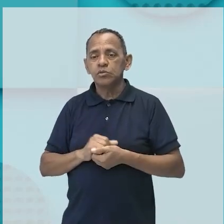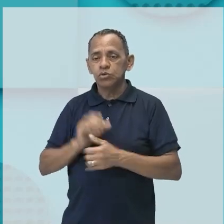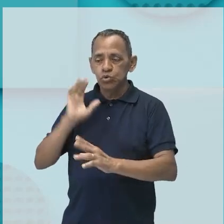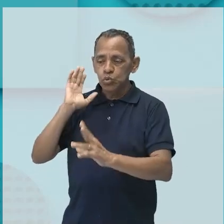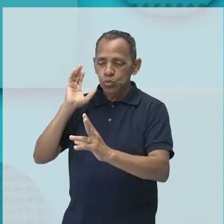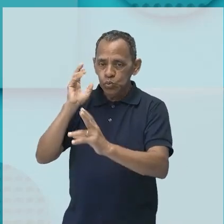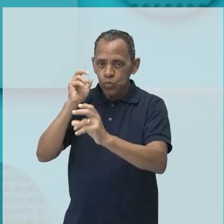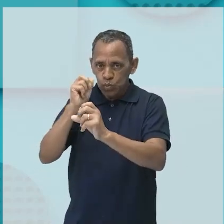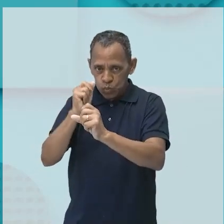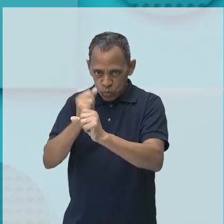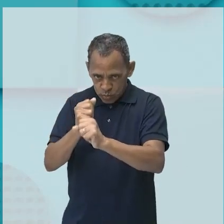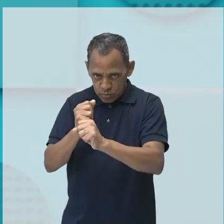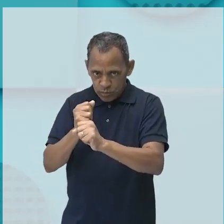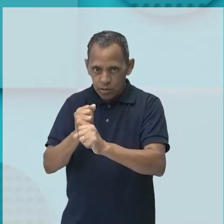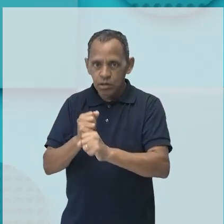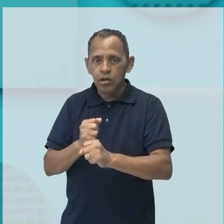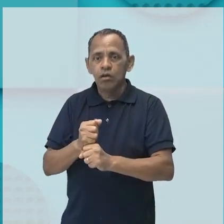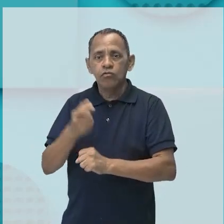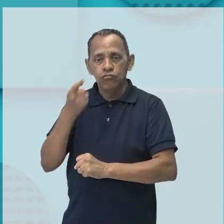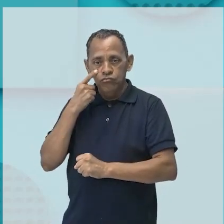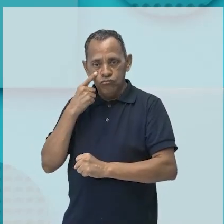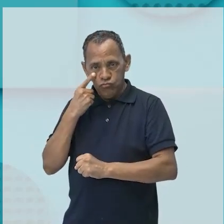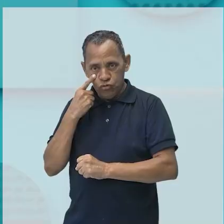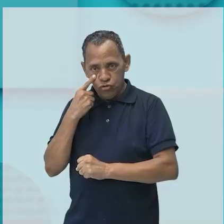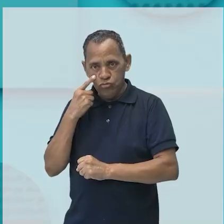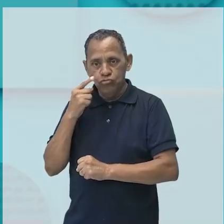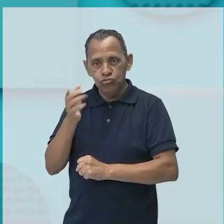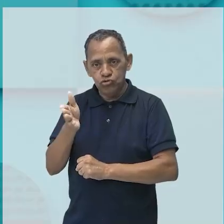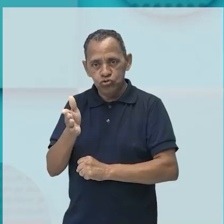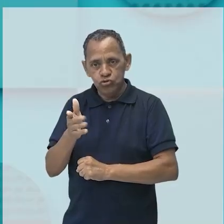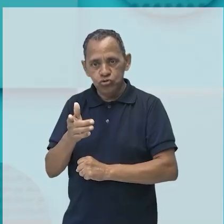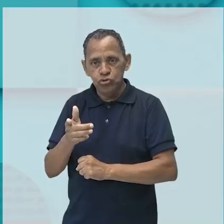releitura do que nós vimos, relembramos também o que nós vimos